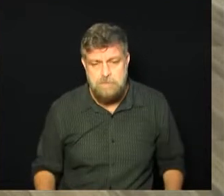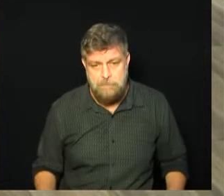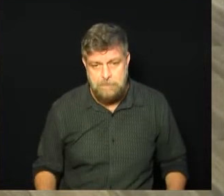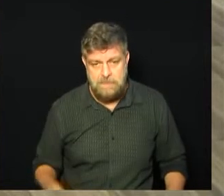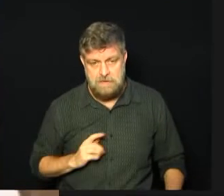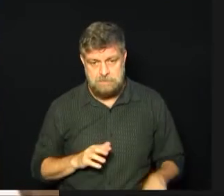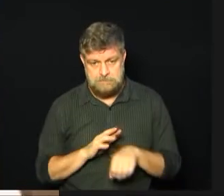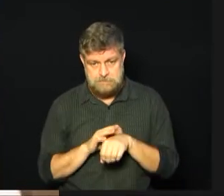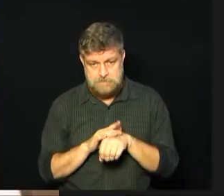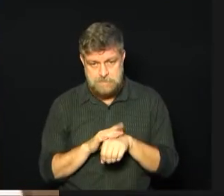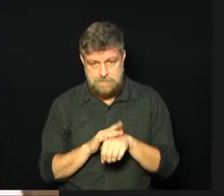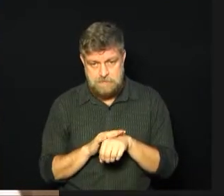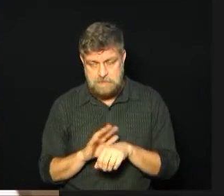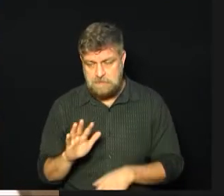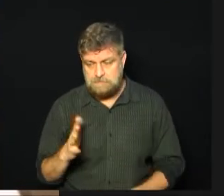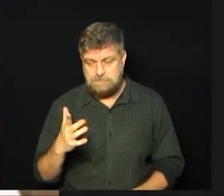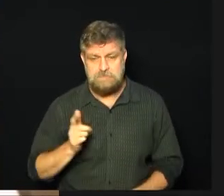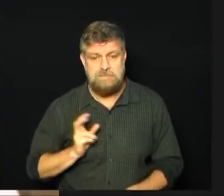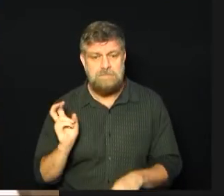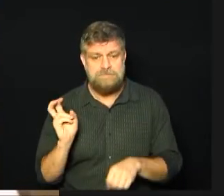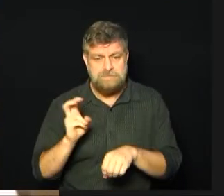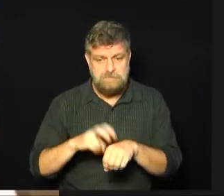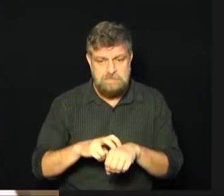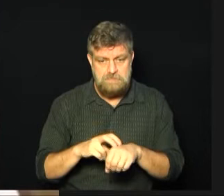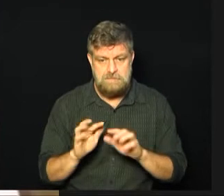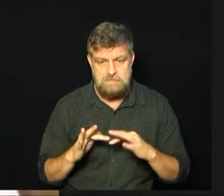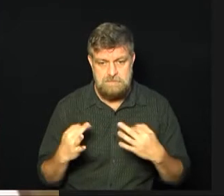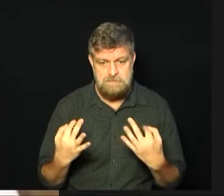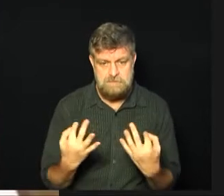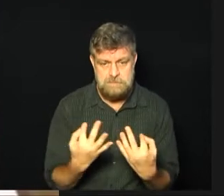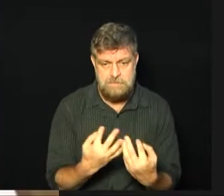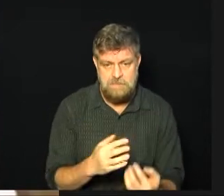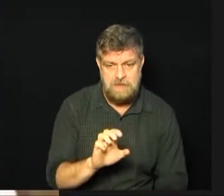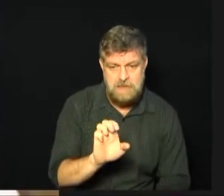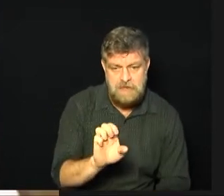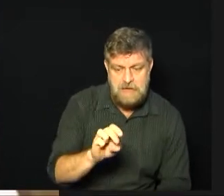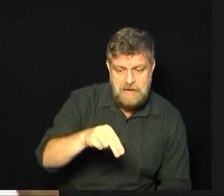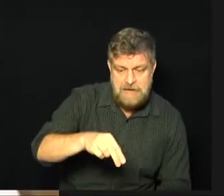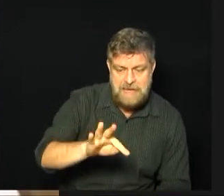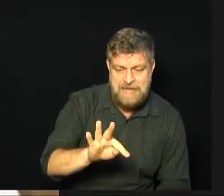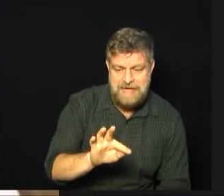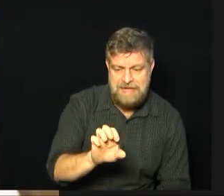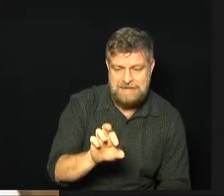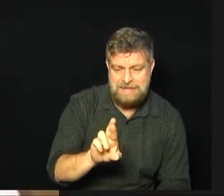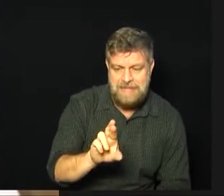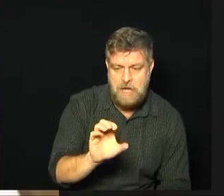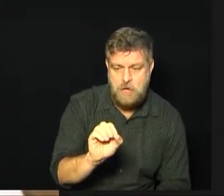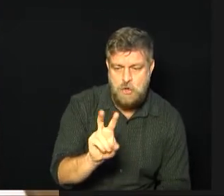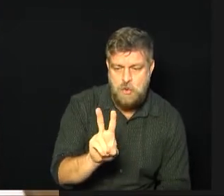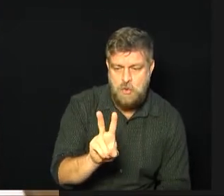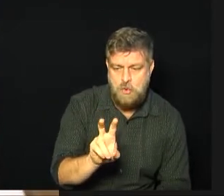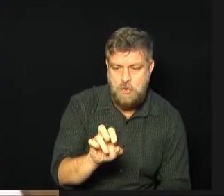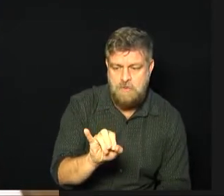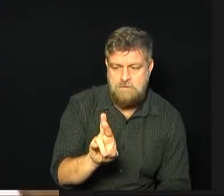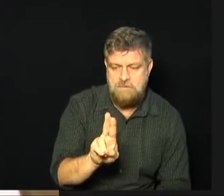Essa doença, ela é causada por vírus da família enterovírus, tá? E dentre esses vírus, o